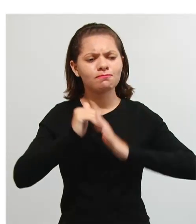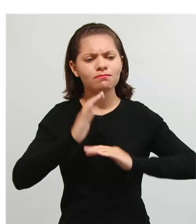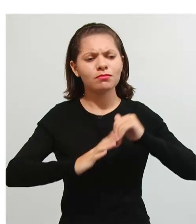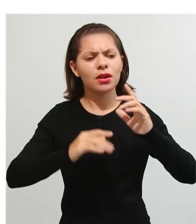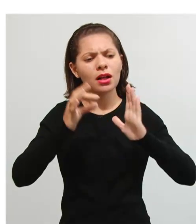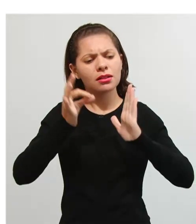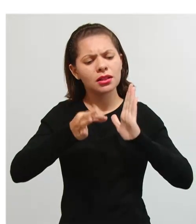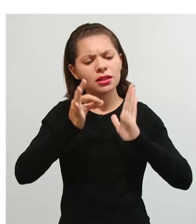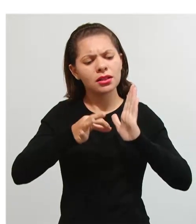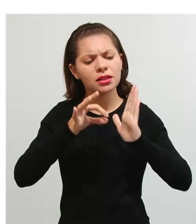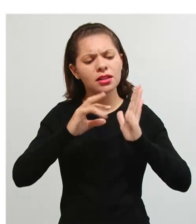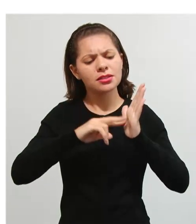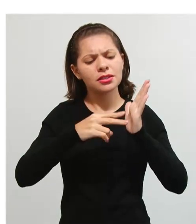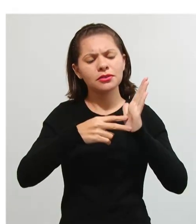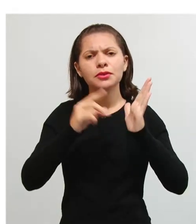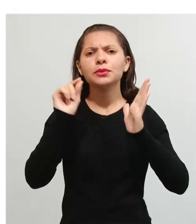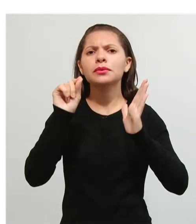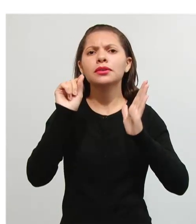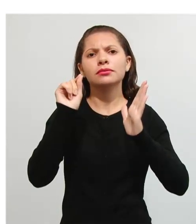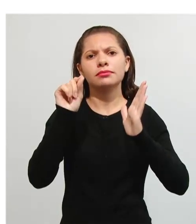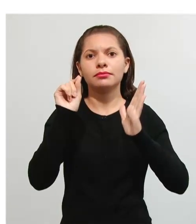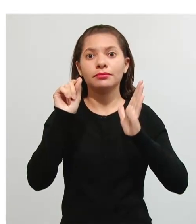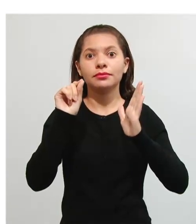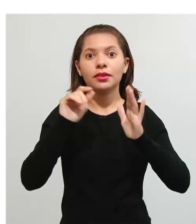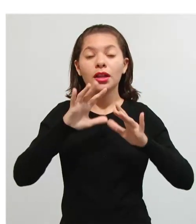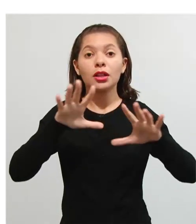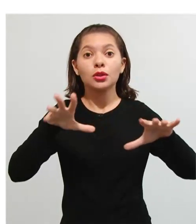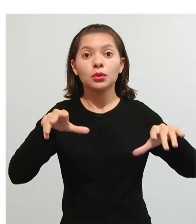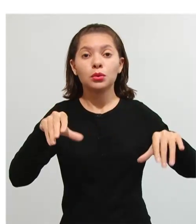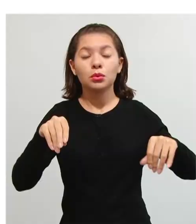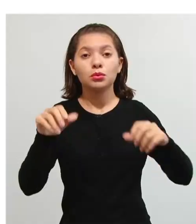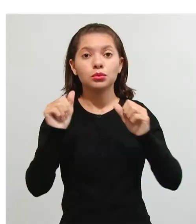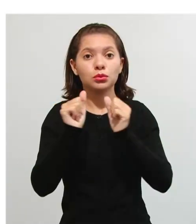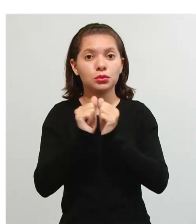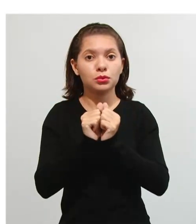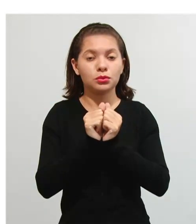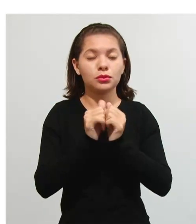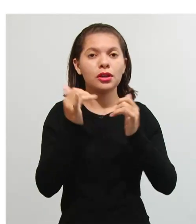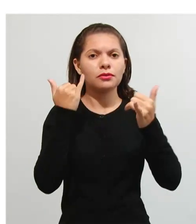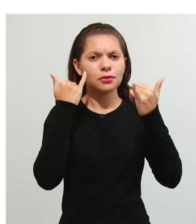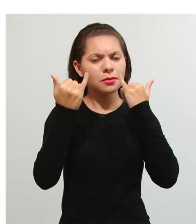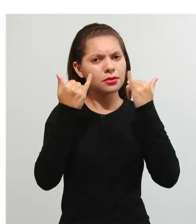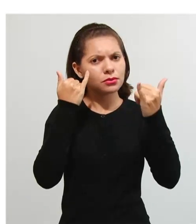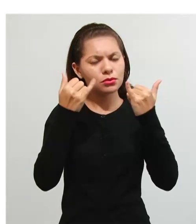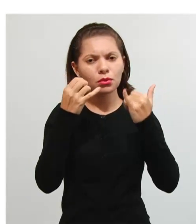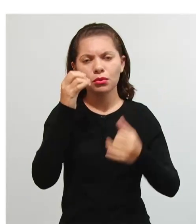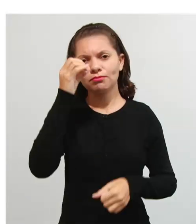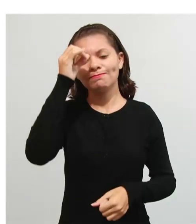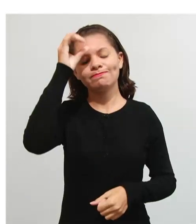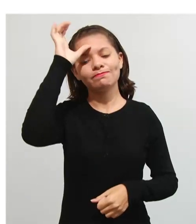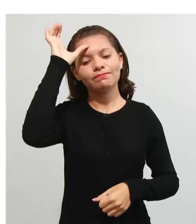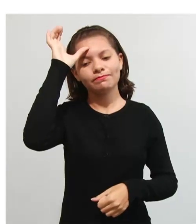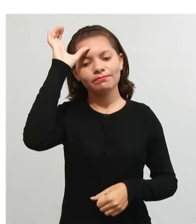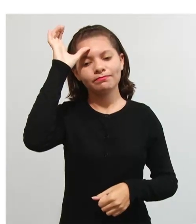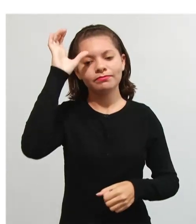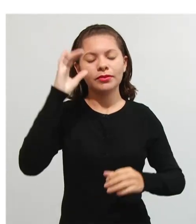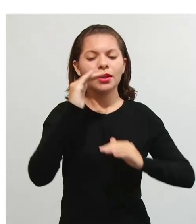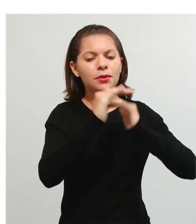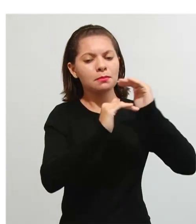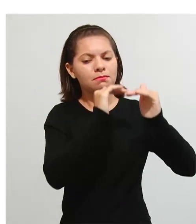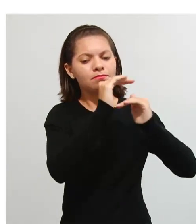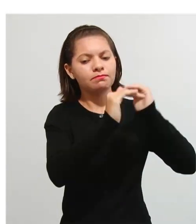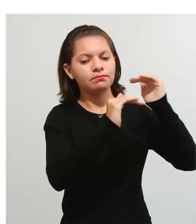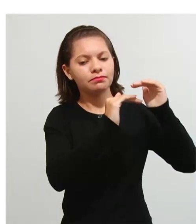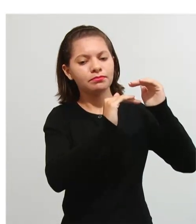professora? Competência é todo um conjunto de informações, de conhecimentos, né? De